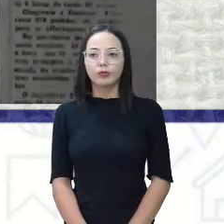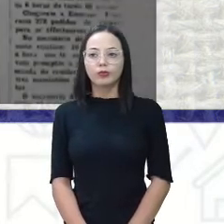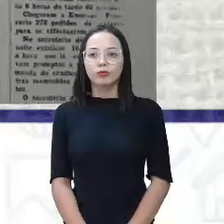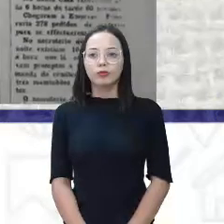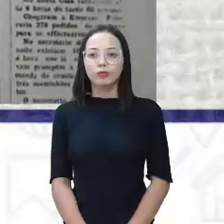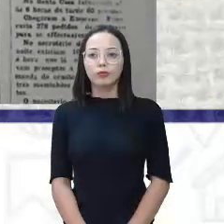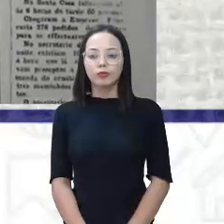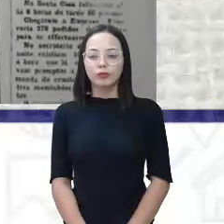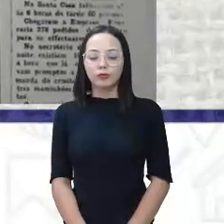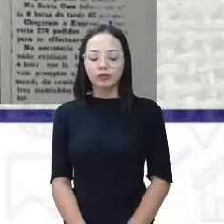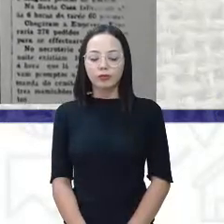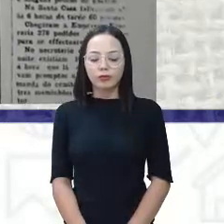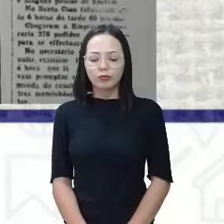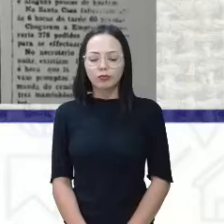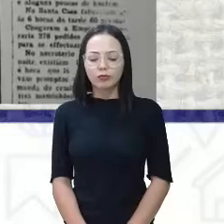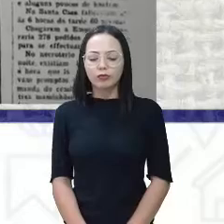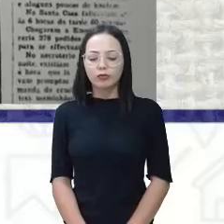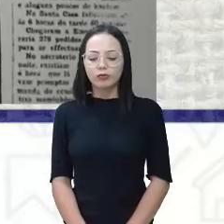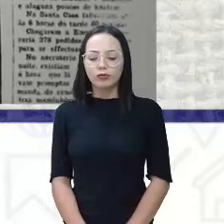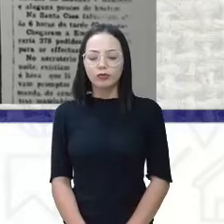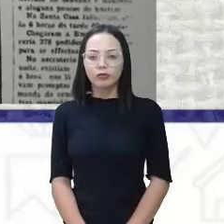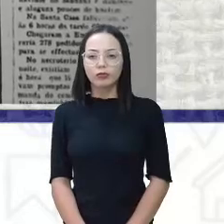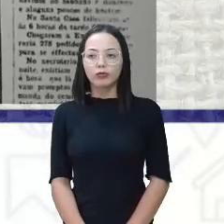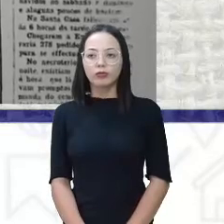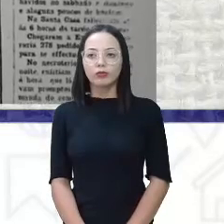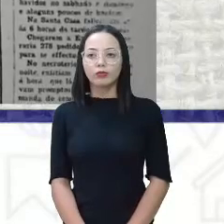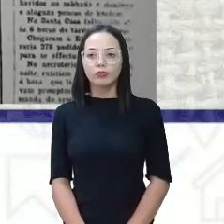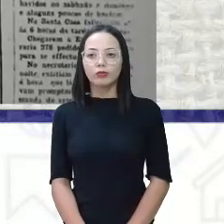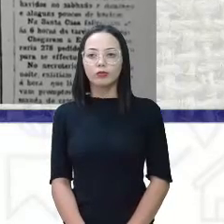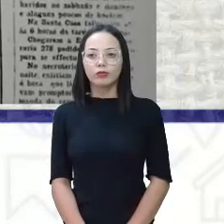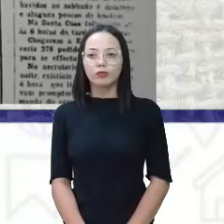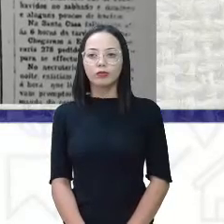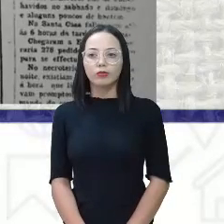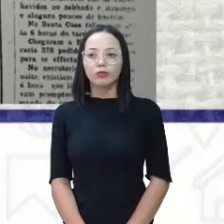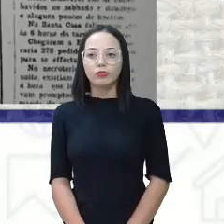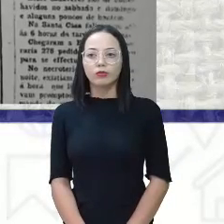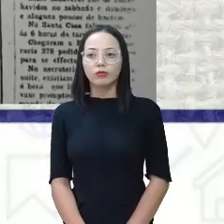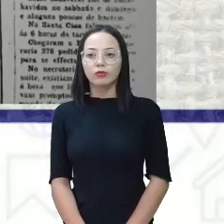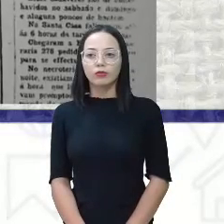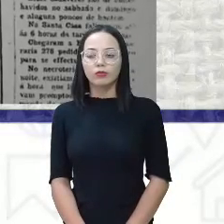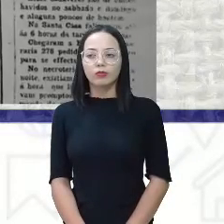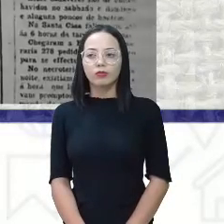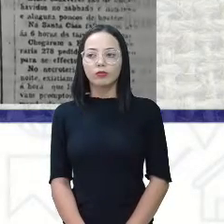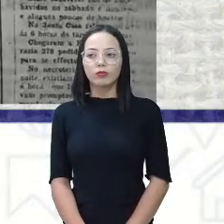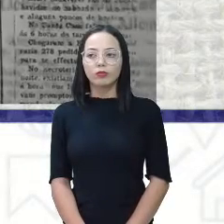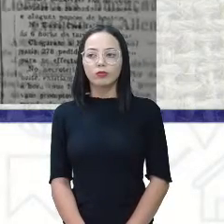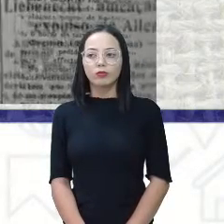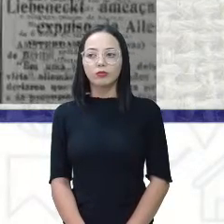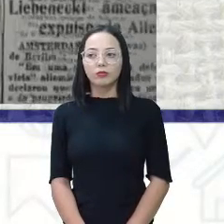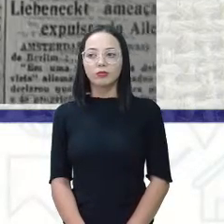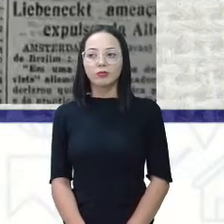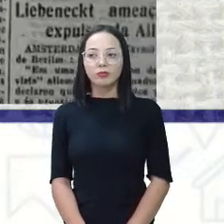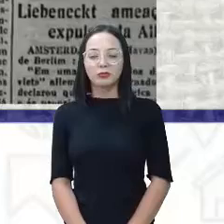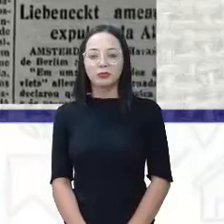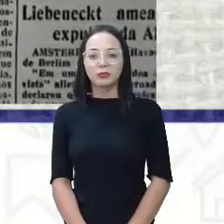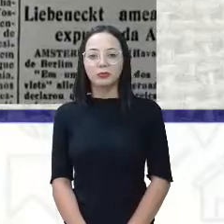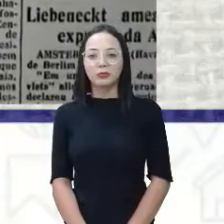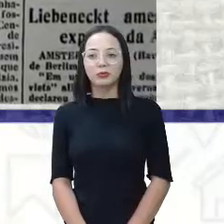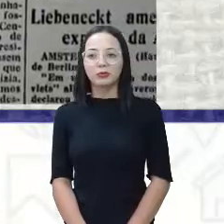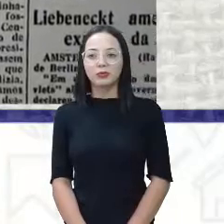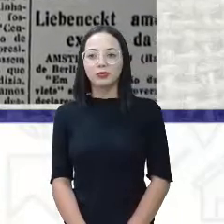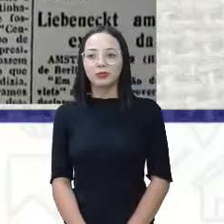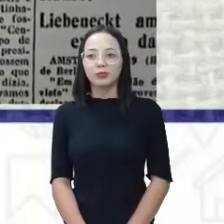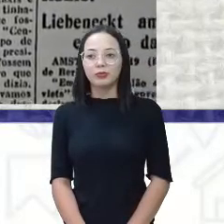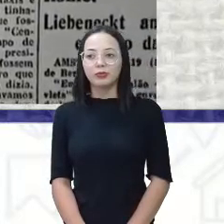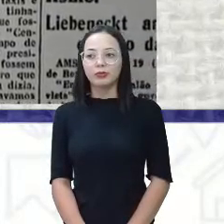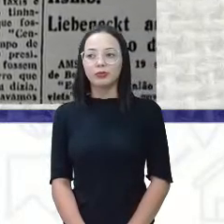O que acontece é claro que as pessoas estavam tremendamente assustadas, né? Porque é uma doença que apareceu, a pessoa podia pegar a